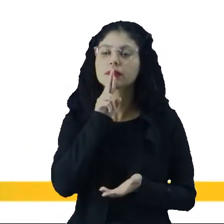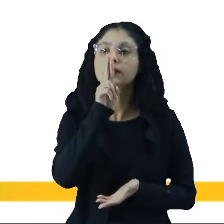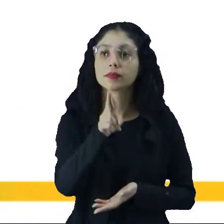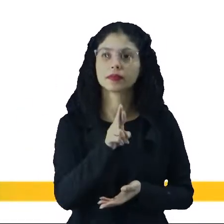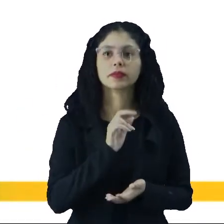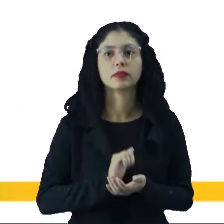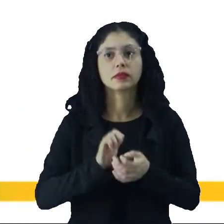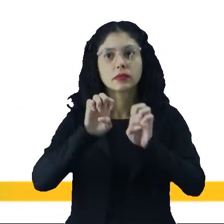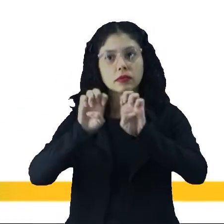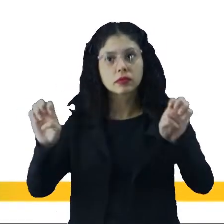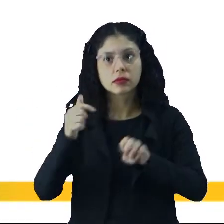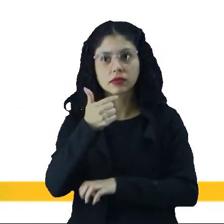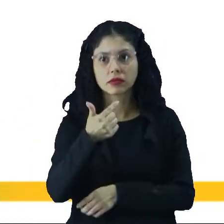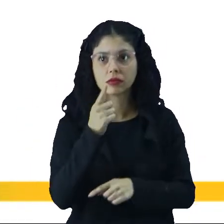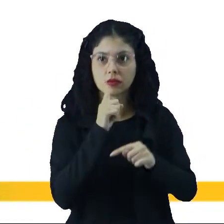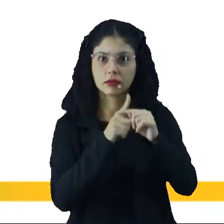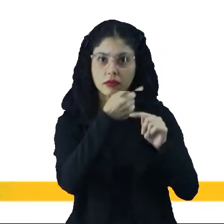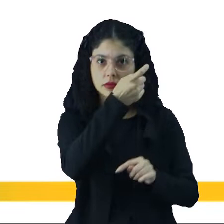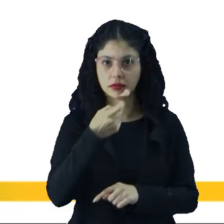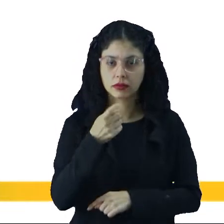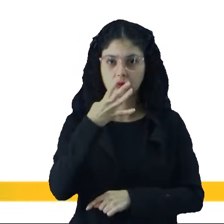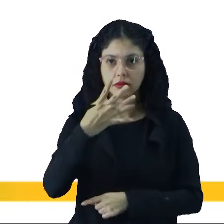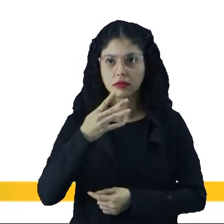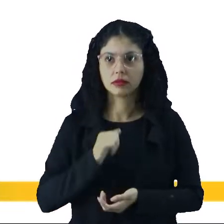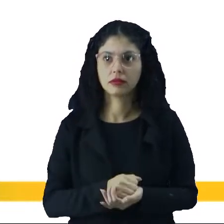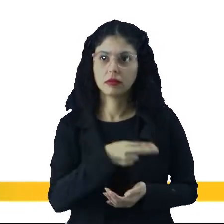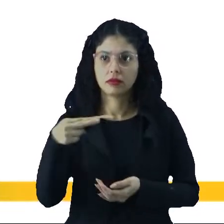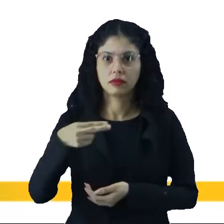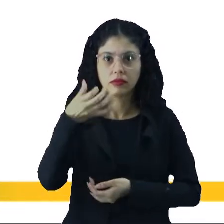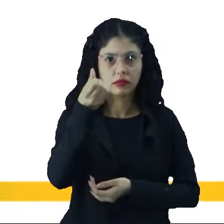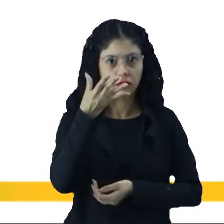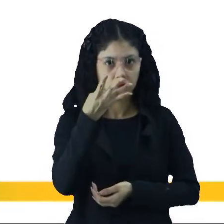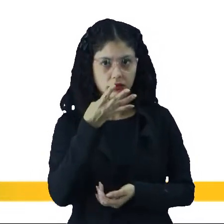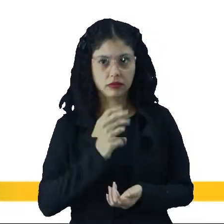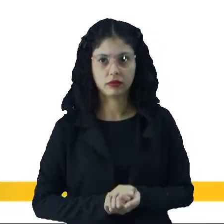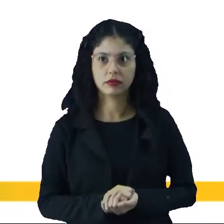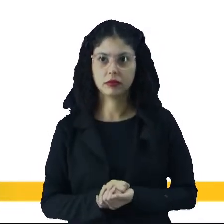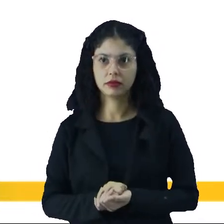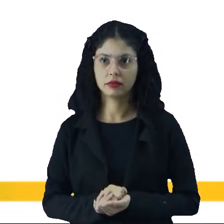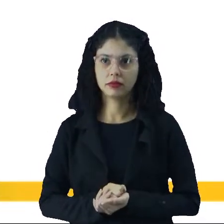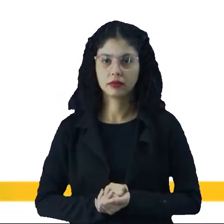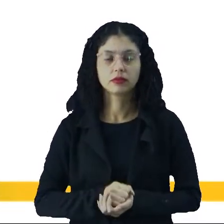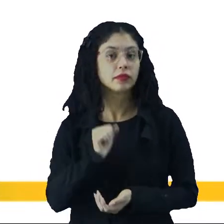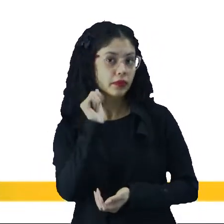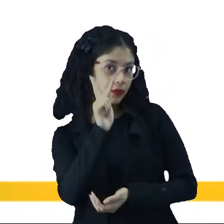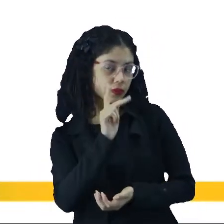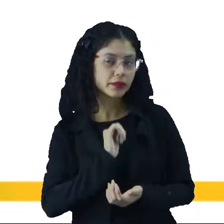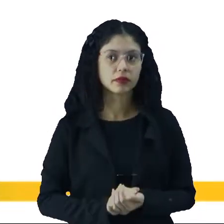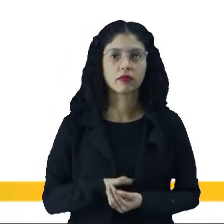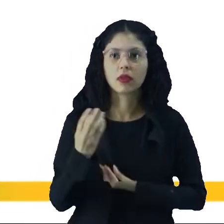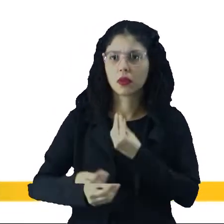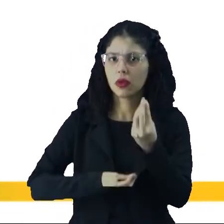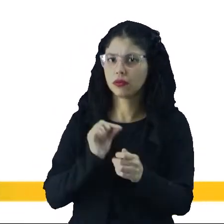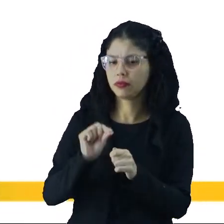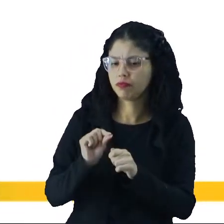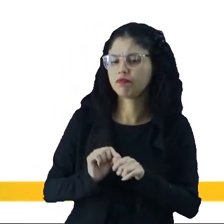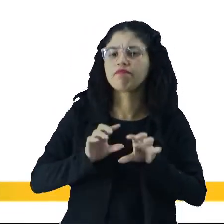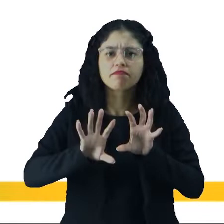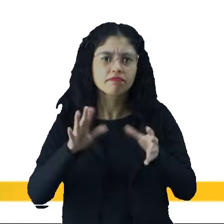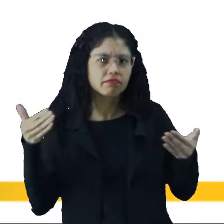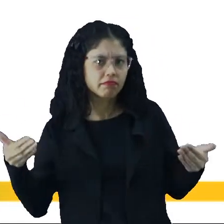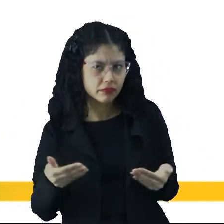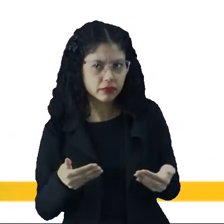Resolver essa equação. 2 elevado a x mais 4 igual a 64. Ok? Como é que eu vou fazer isso aqui